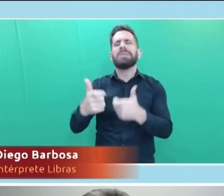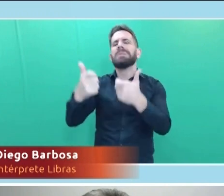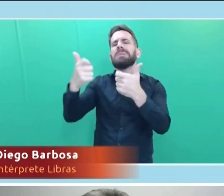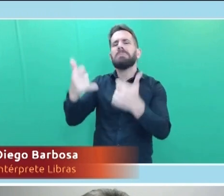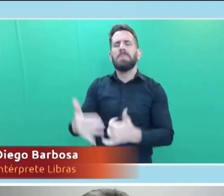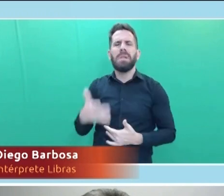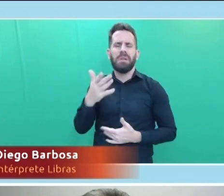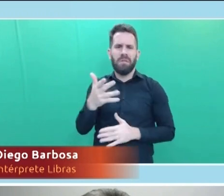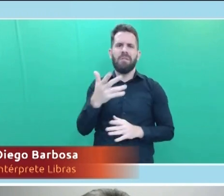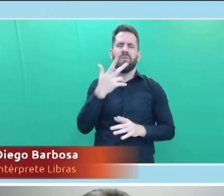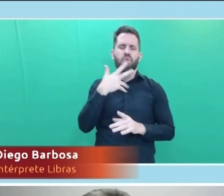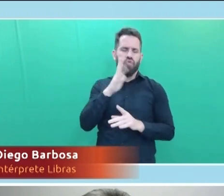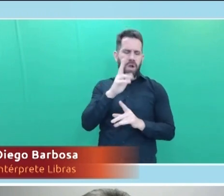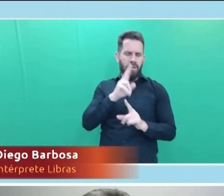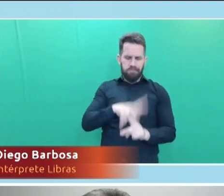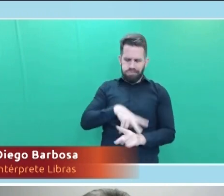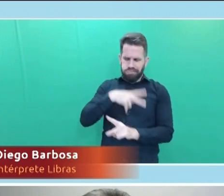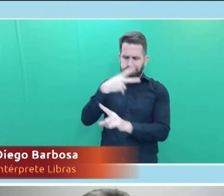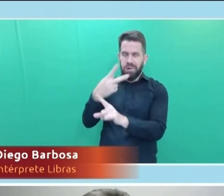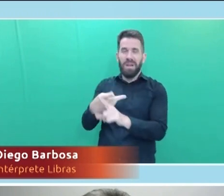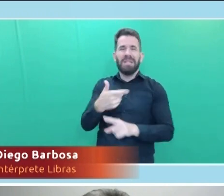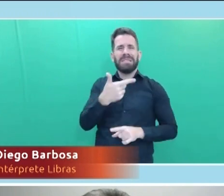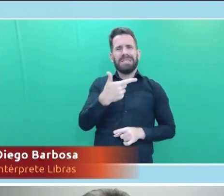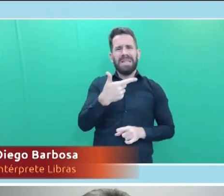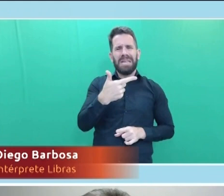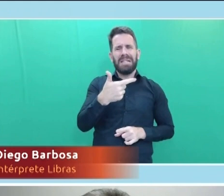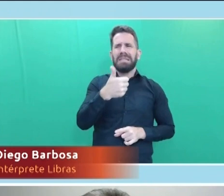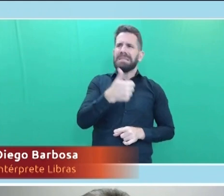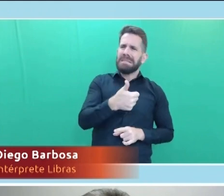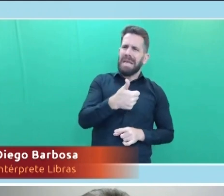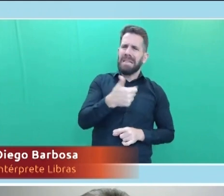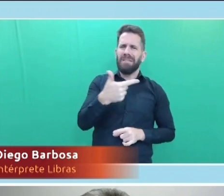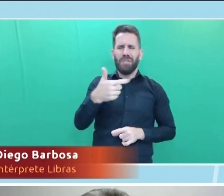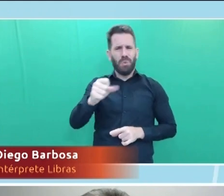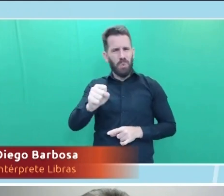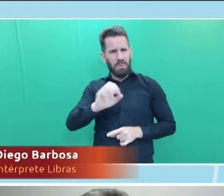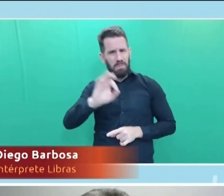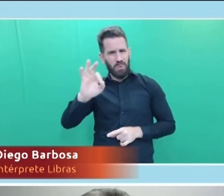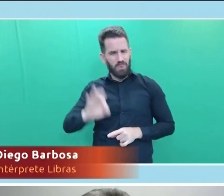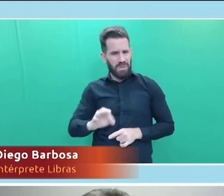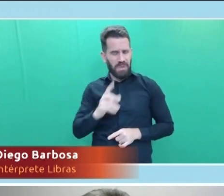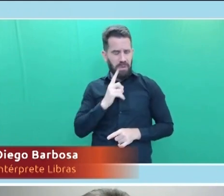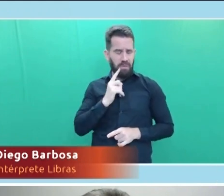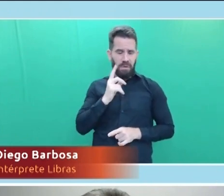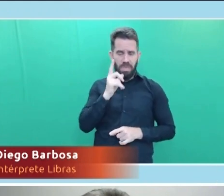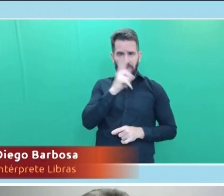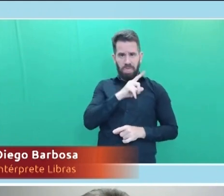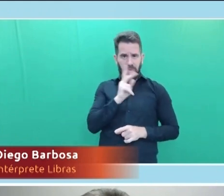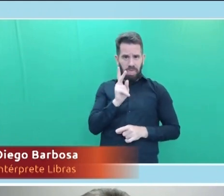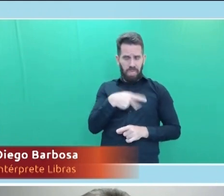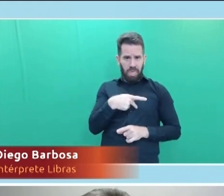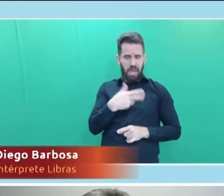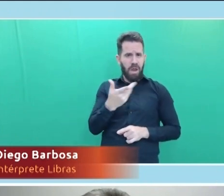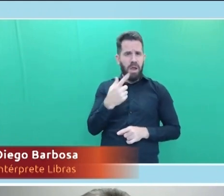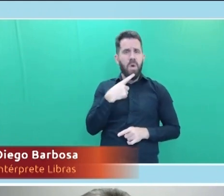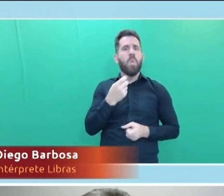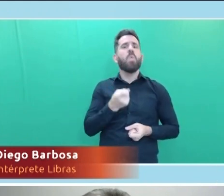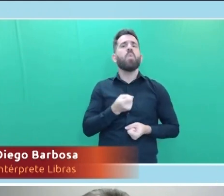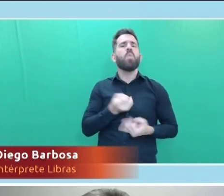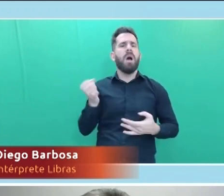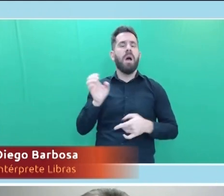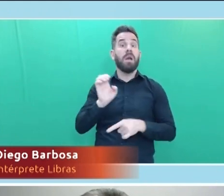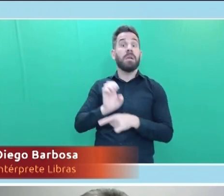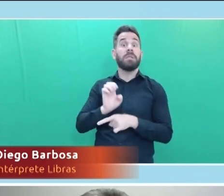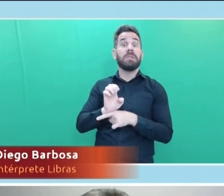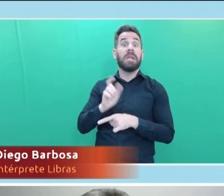Você destacou um aumento de 128%, é isso? Não sei se falei errado agora, do número de indígenas aqui no estado de Goiás,